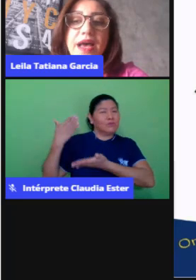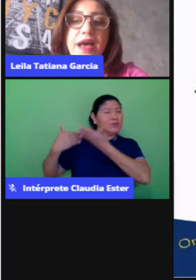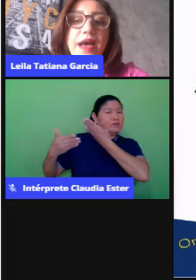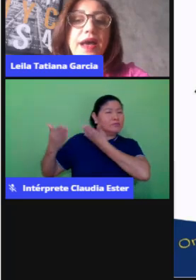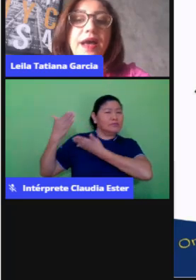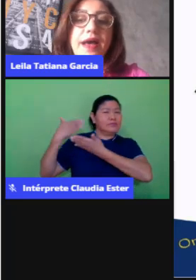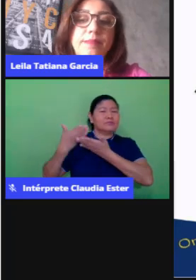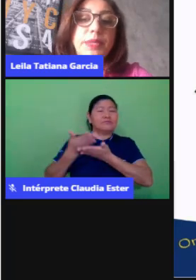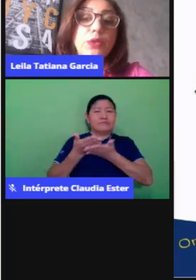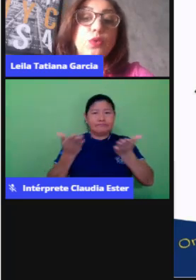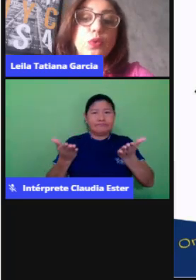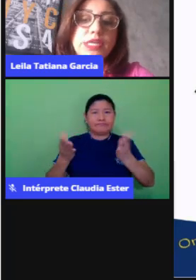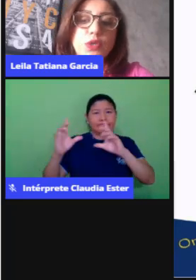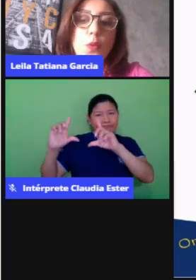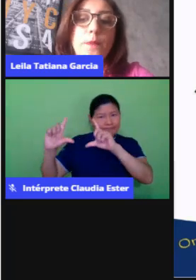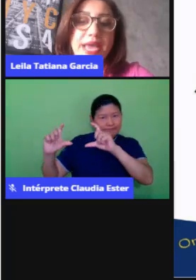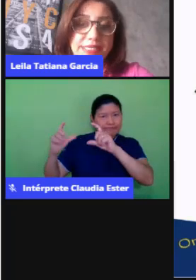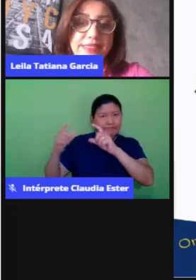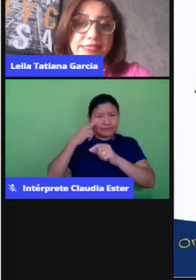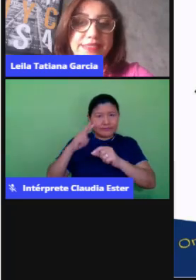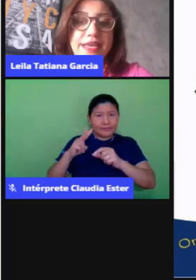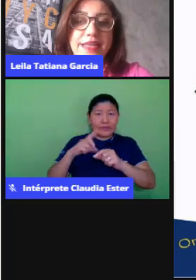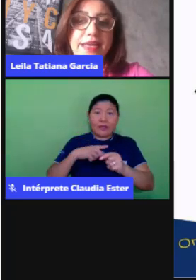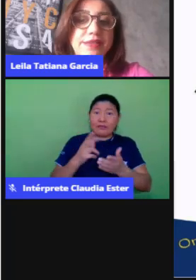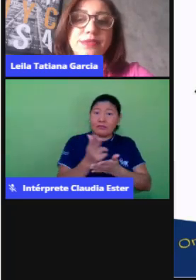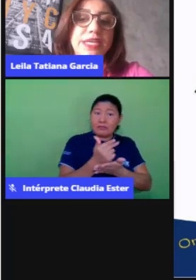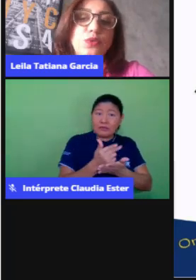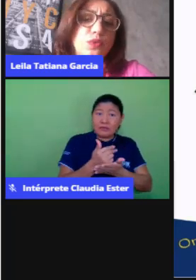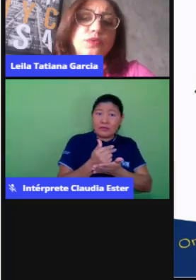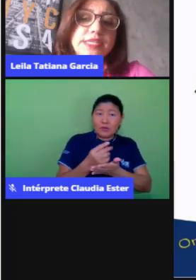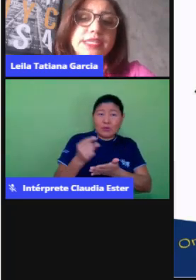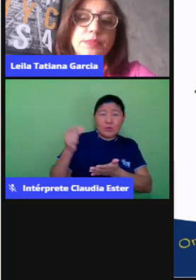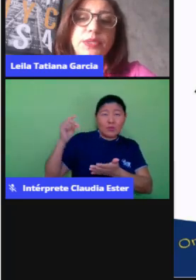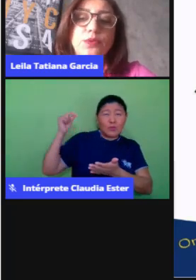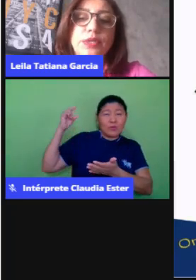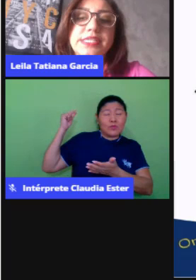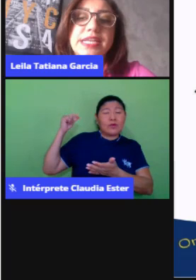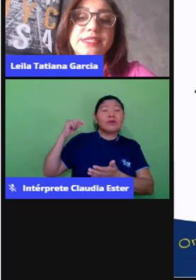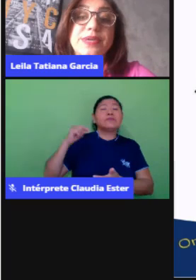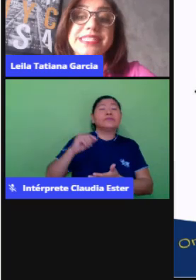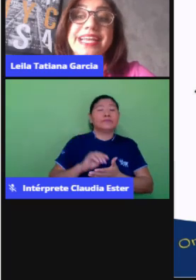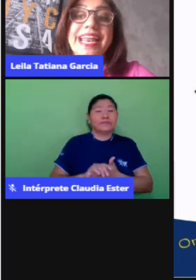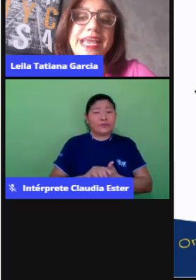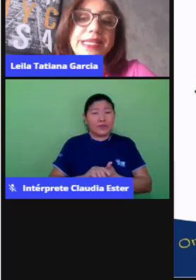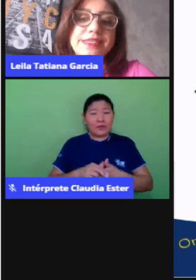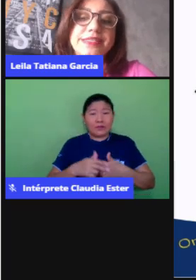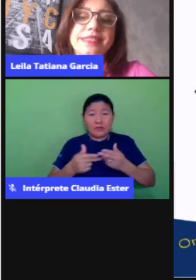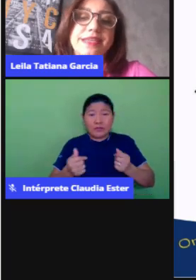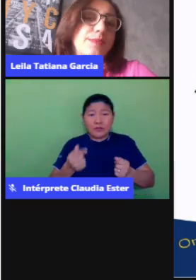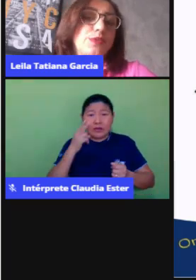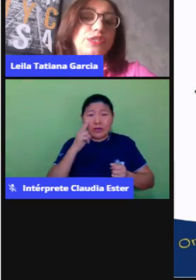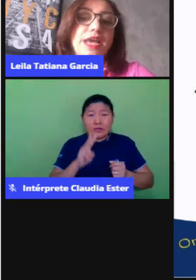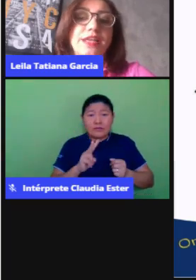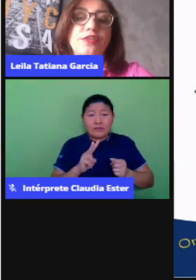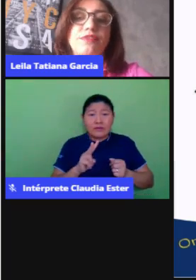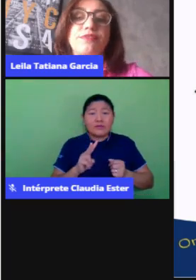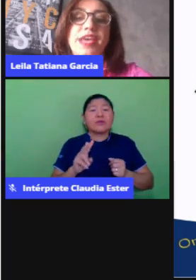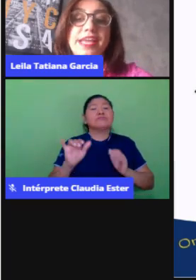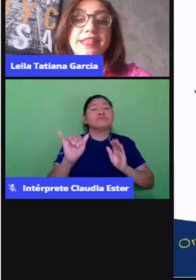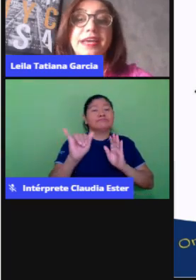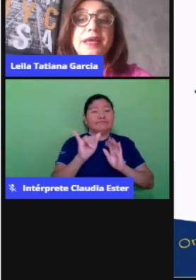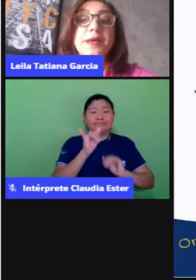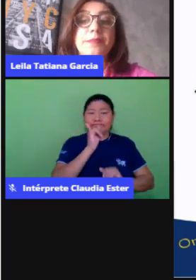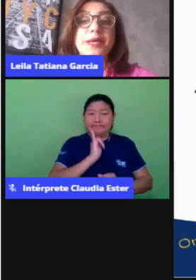algumas pinturas rupestres, né? Então, sem dúvida, essas pinturas, elas são excelentes exemplos de